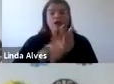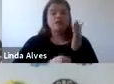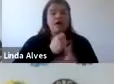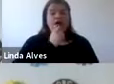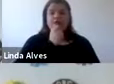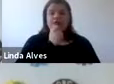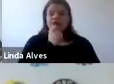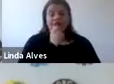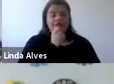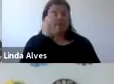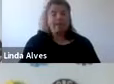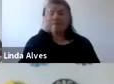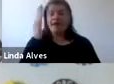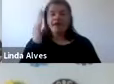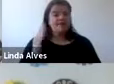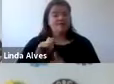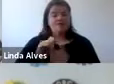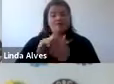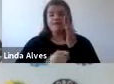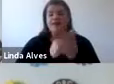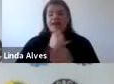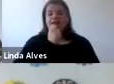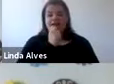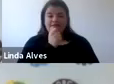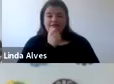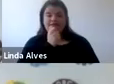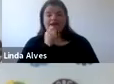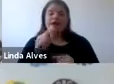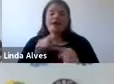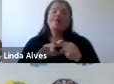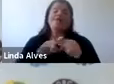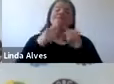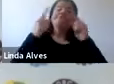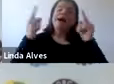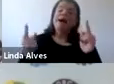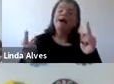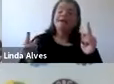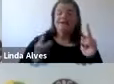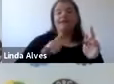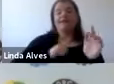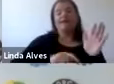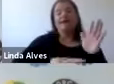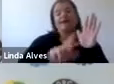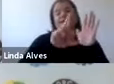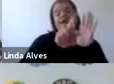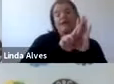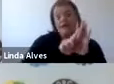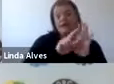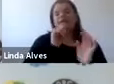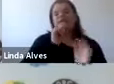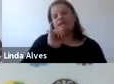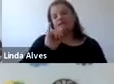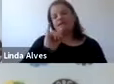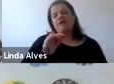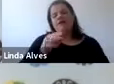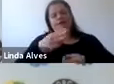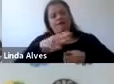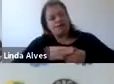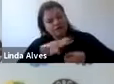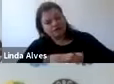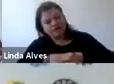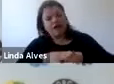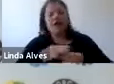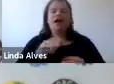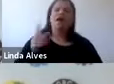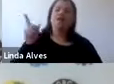Brasil. A nossa sorte é que tem marcos assinados com a Industrial, como é o caso da Volkswagen, o caso